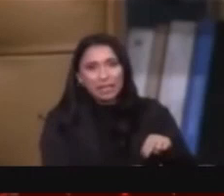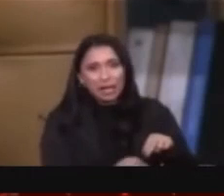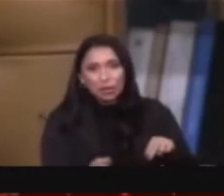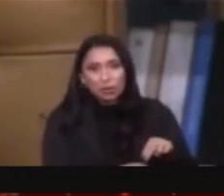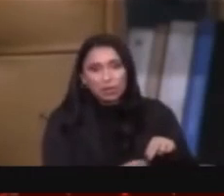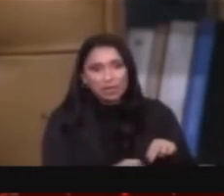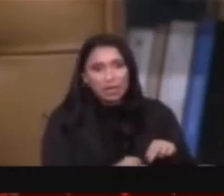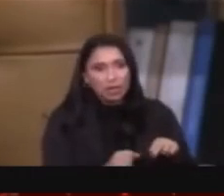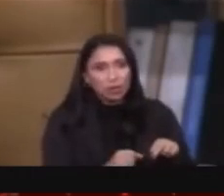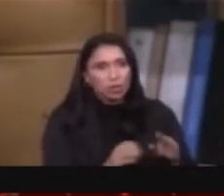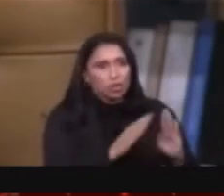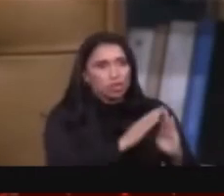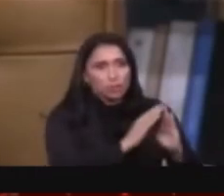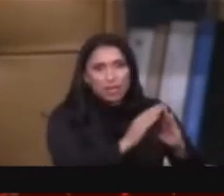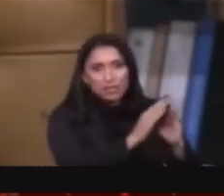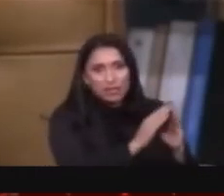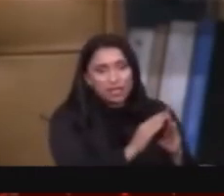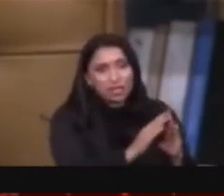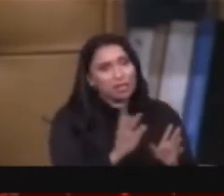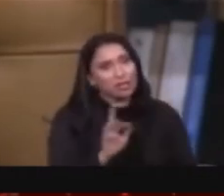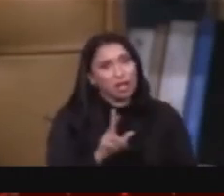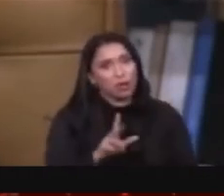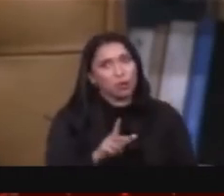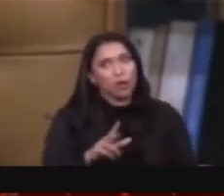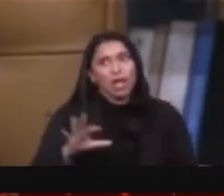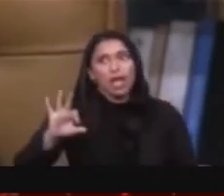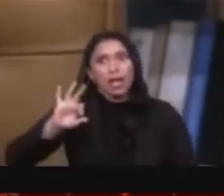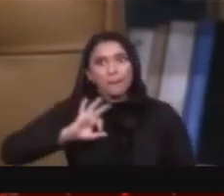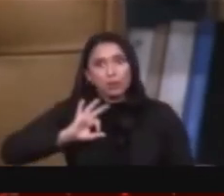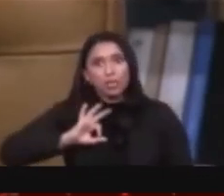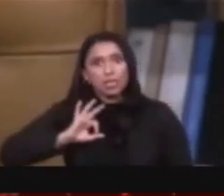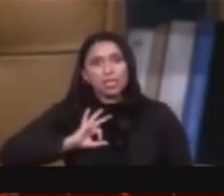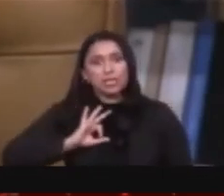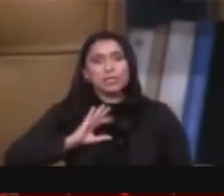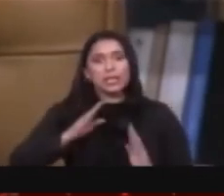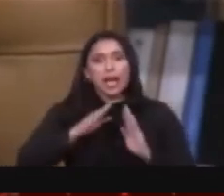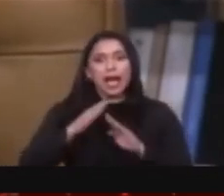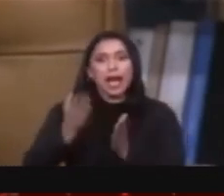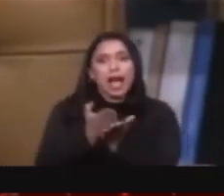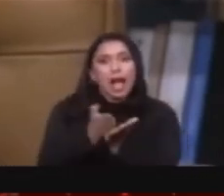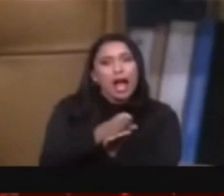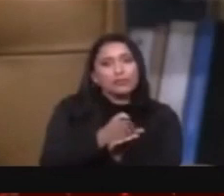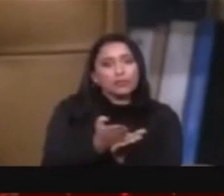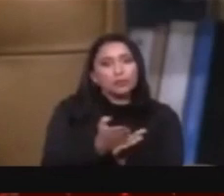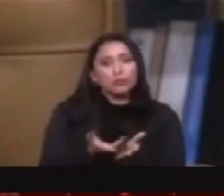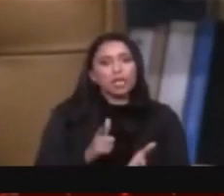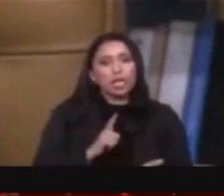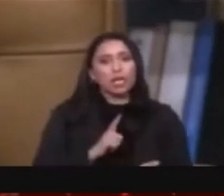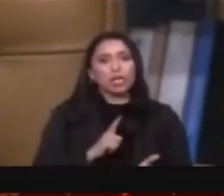carregamentos, seguir o dinheiro e policiar a fronteira. De modo que o que nós fazemos não funciona.